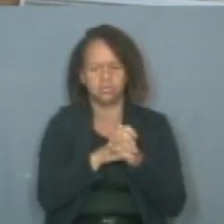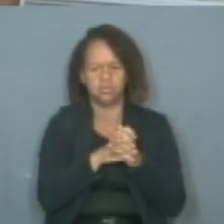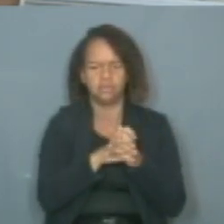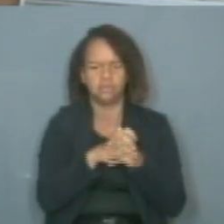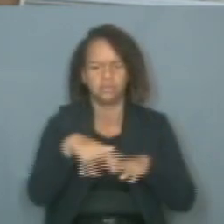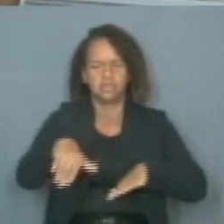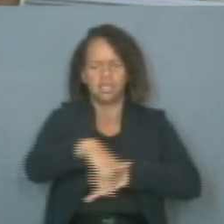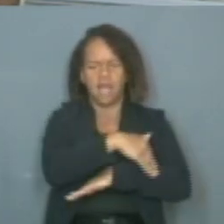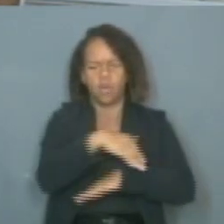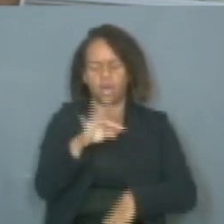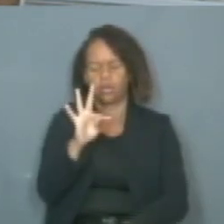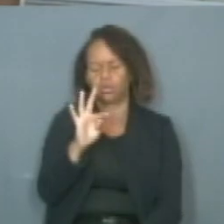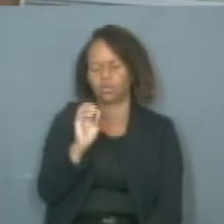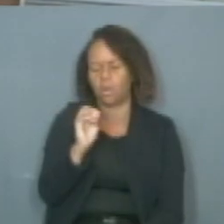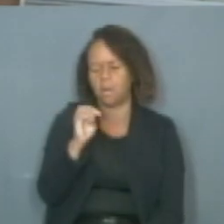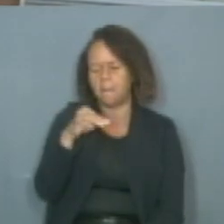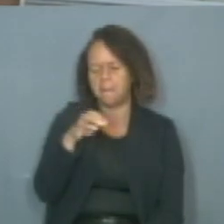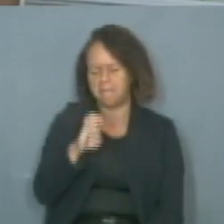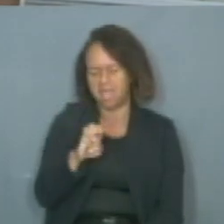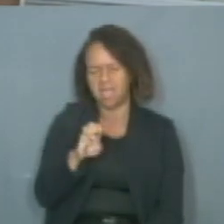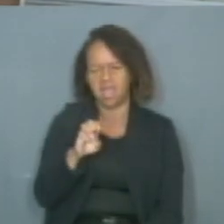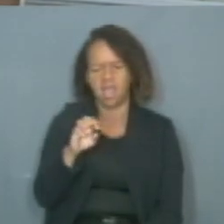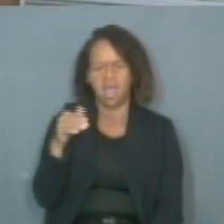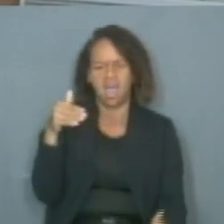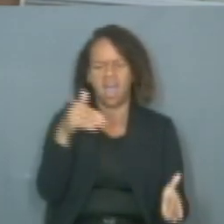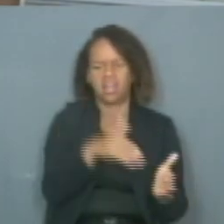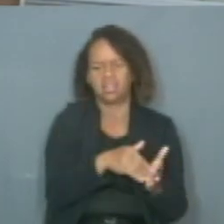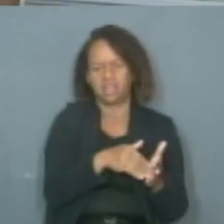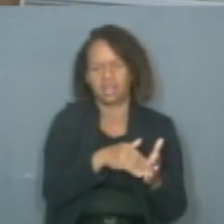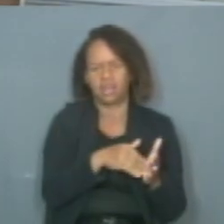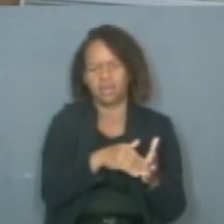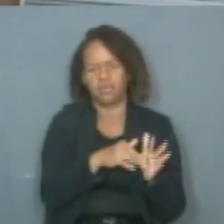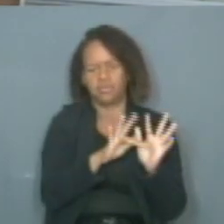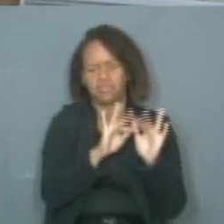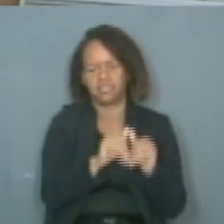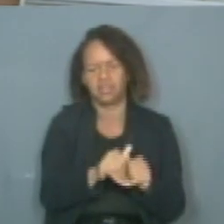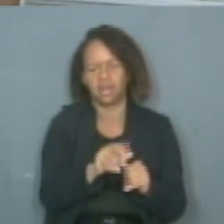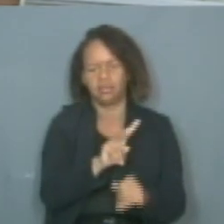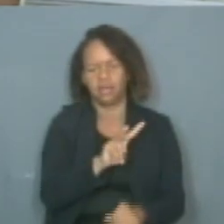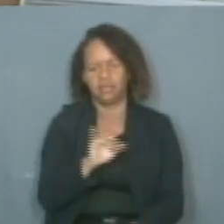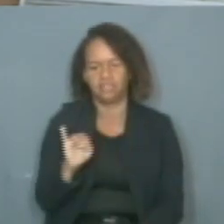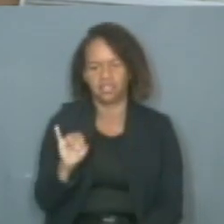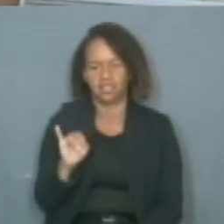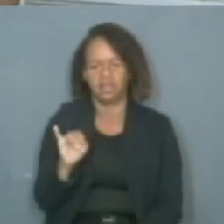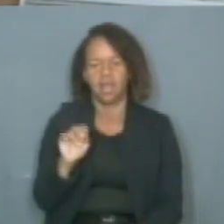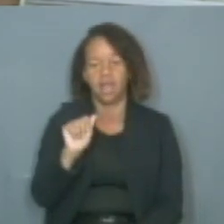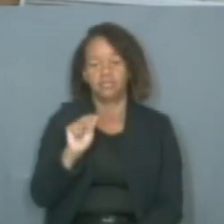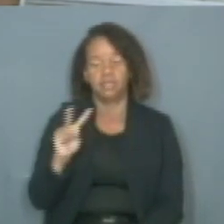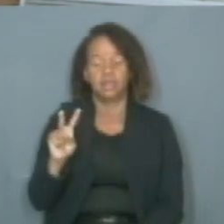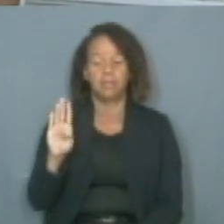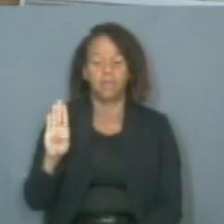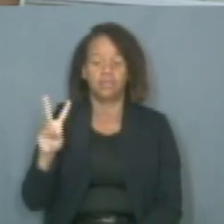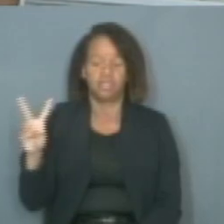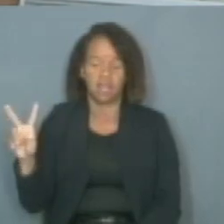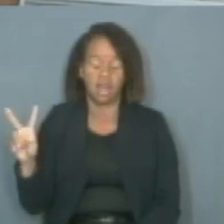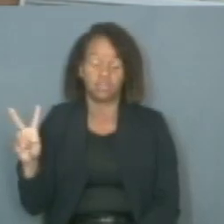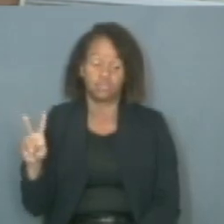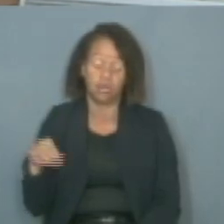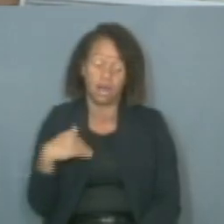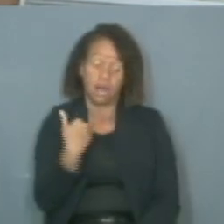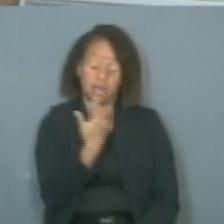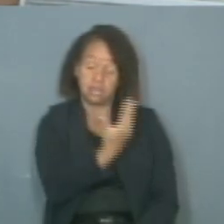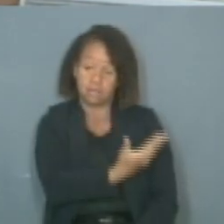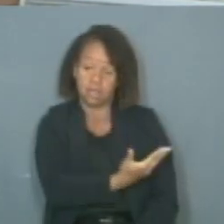da rua Tomé Gibson até praticamente o final da avenida, tanto da Avenida Boa Viagem, tanto do lado